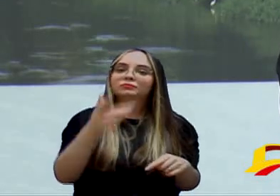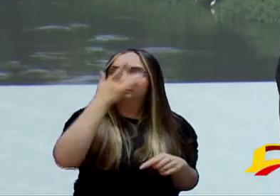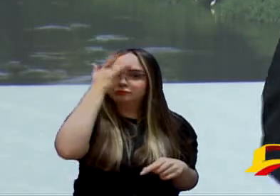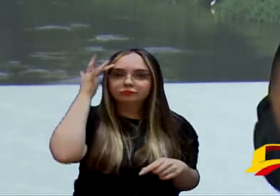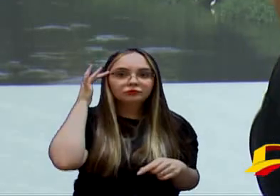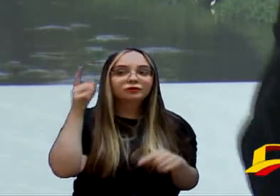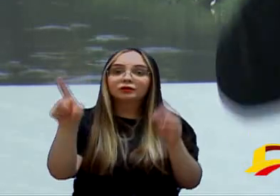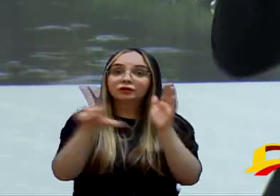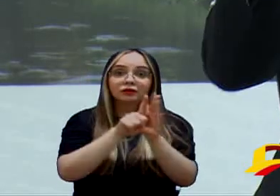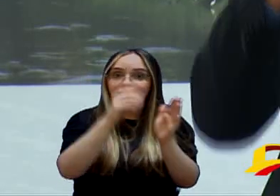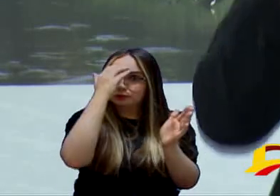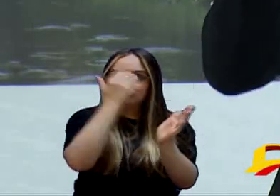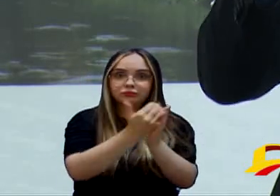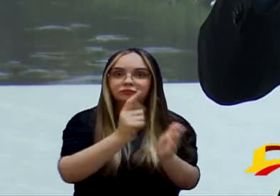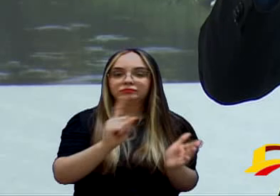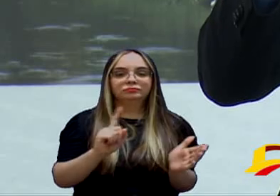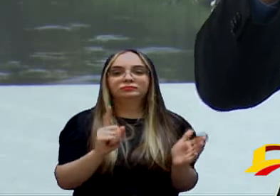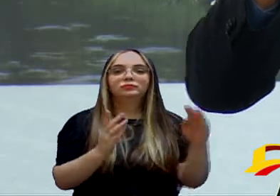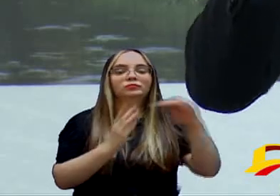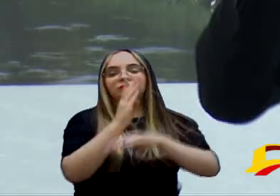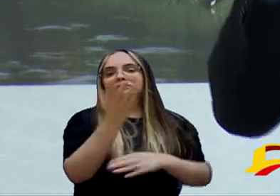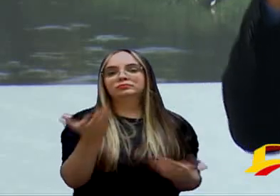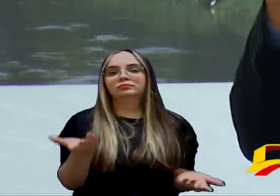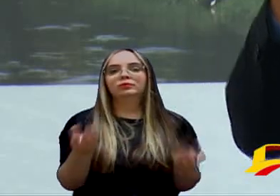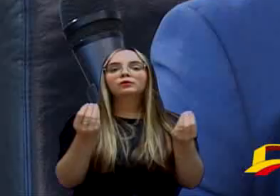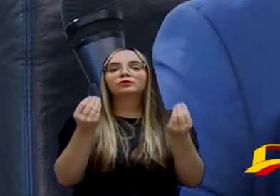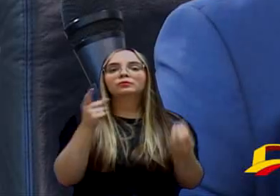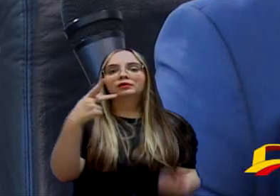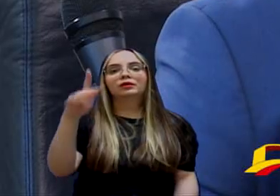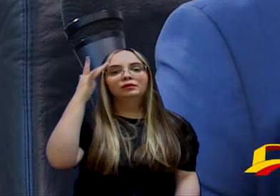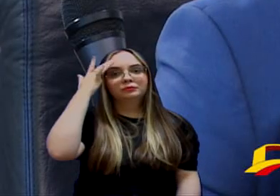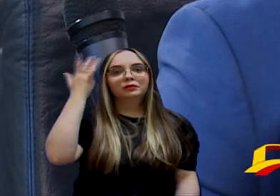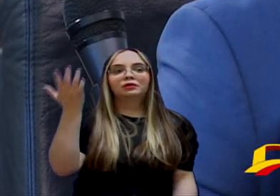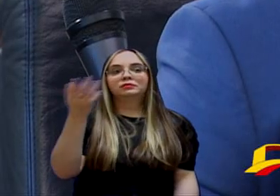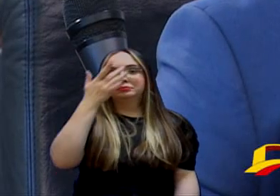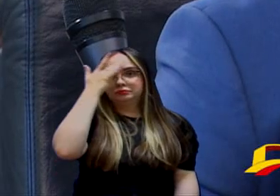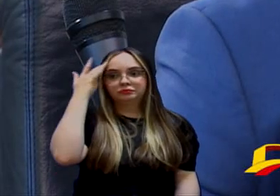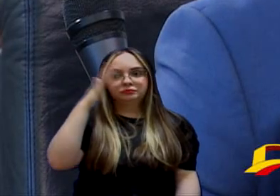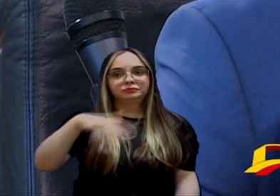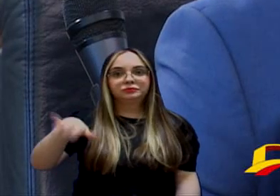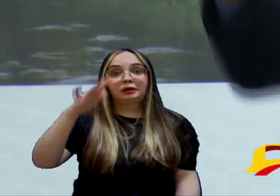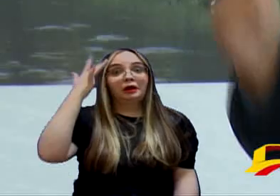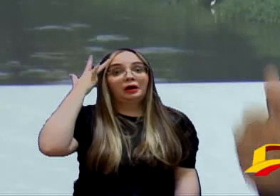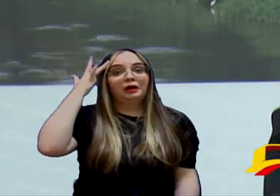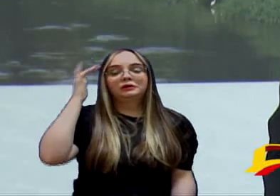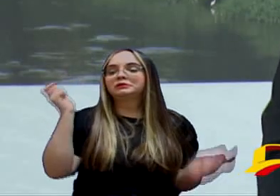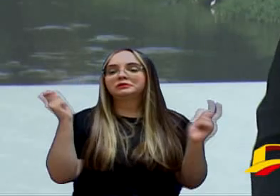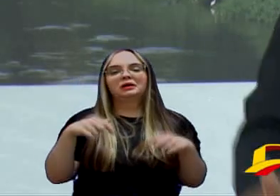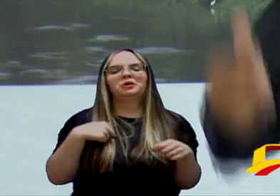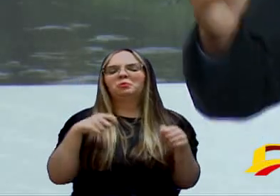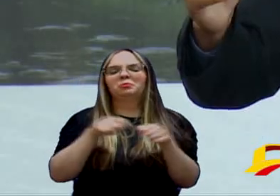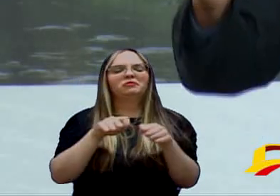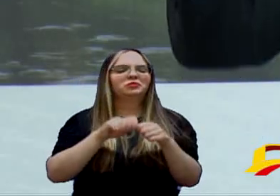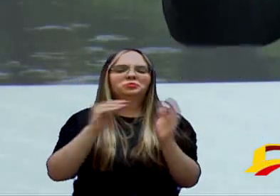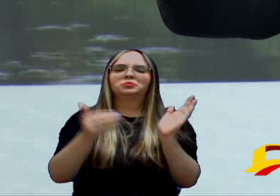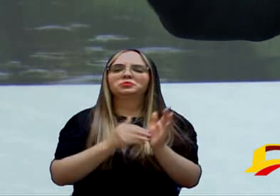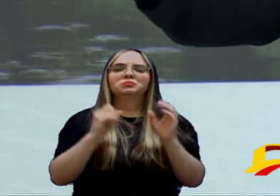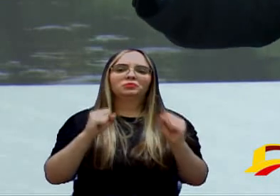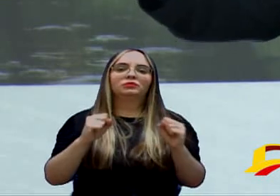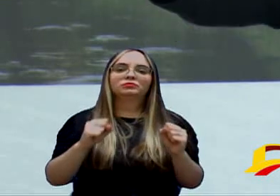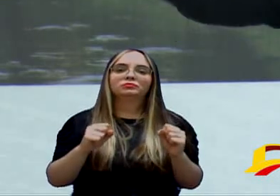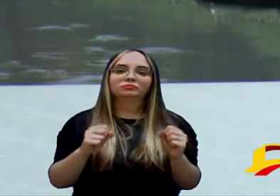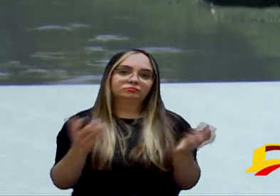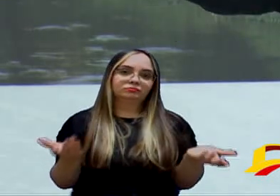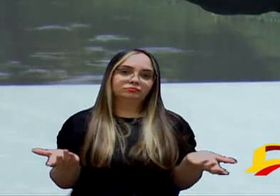infringiu que passou ultrapassou e acha esse pessoal acha que pode tudo existe uma